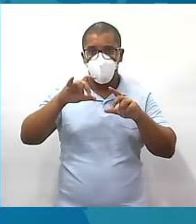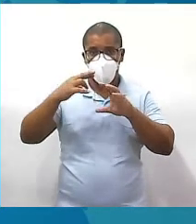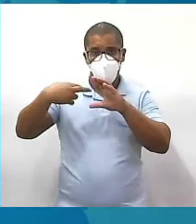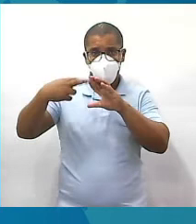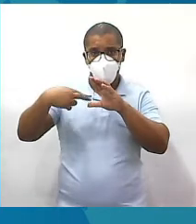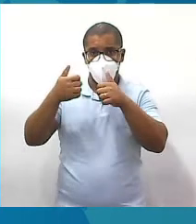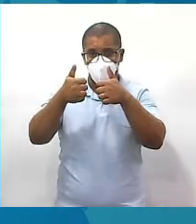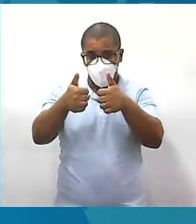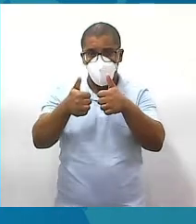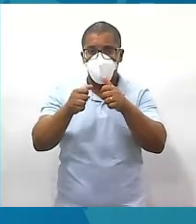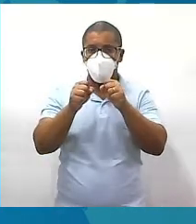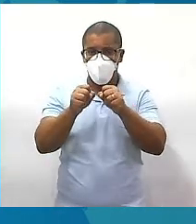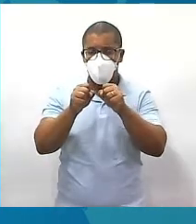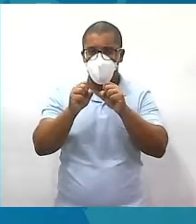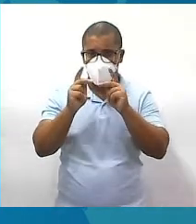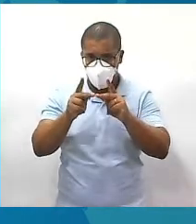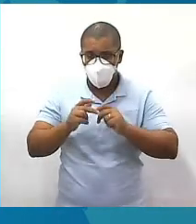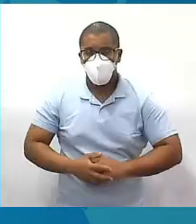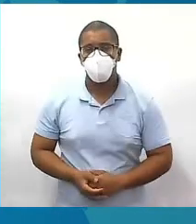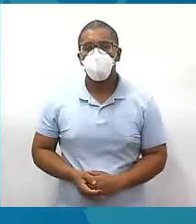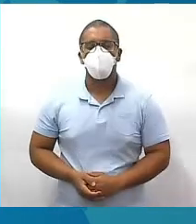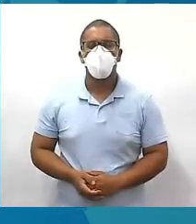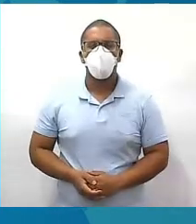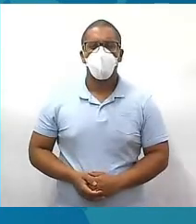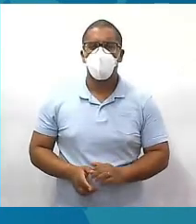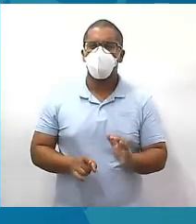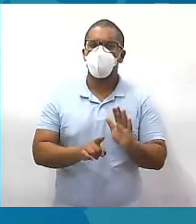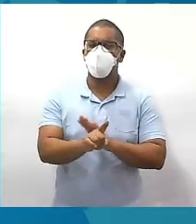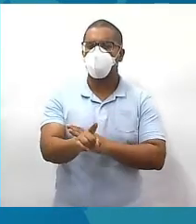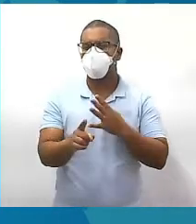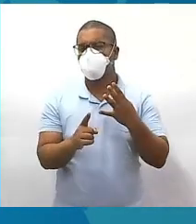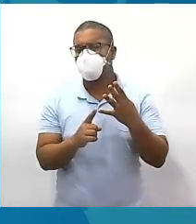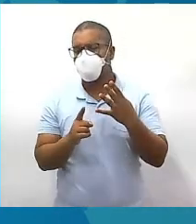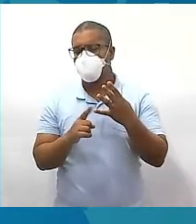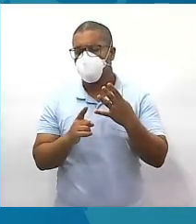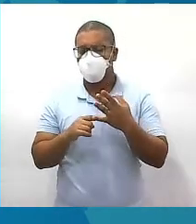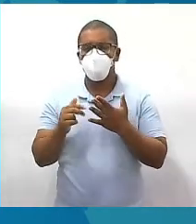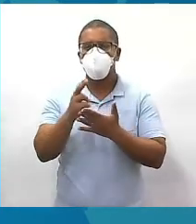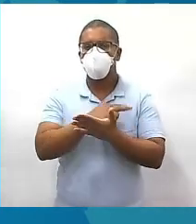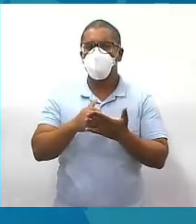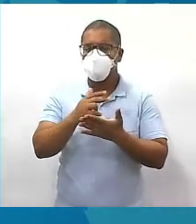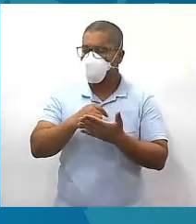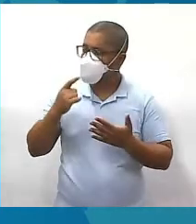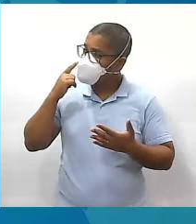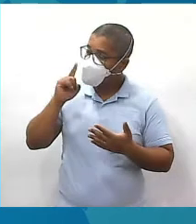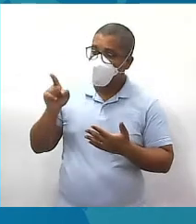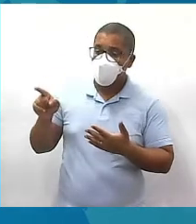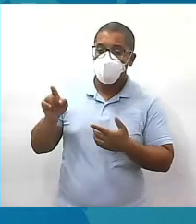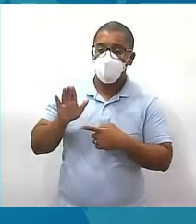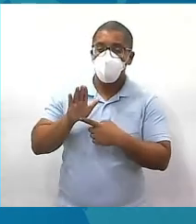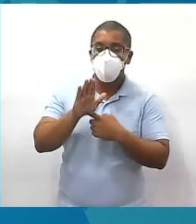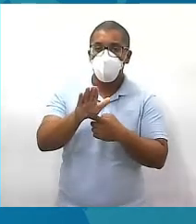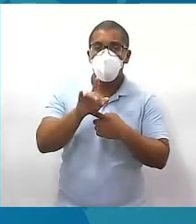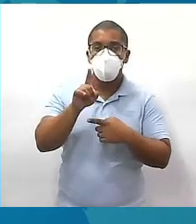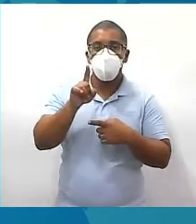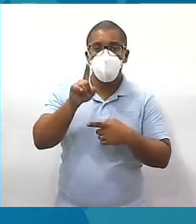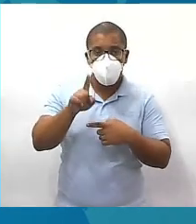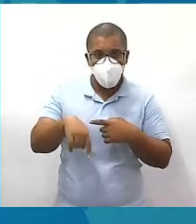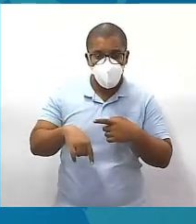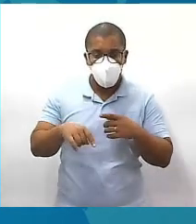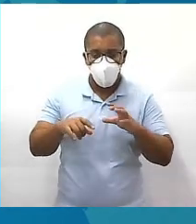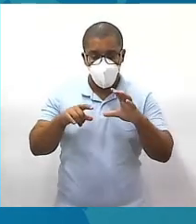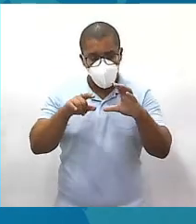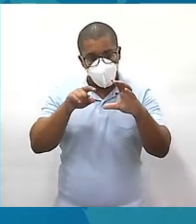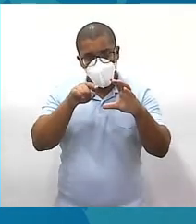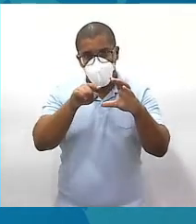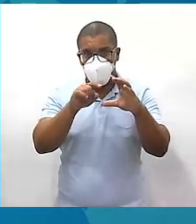da Transmissão, tudo junto, sem acento. Quarta questão. Na figura estão representadas uma circunferência de centro O,